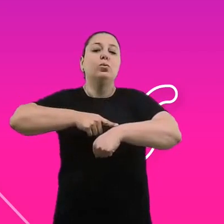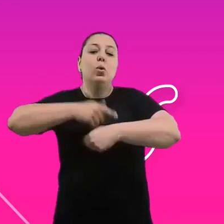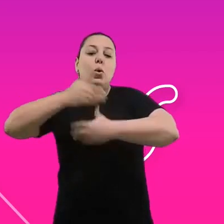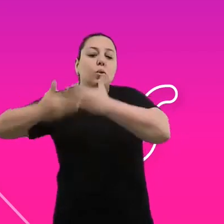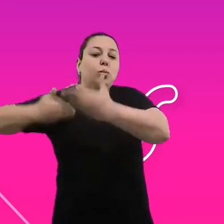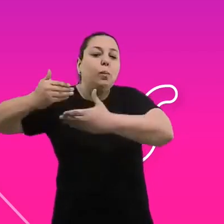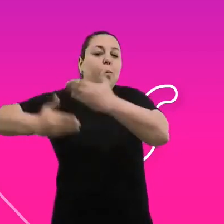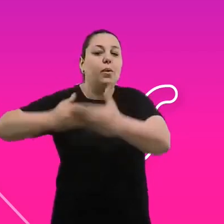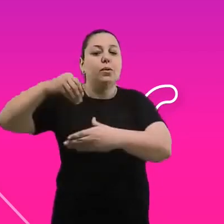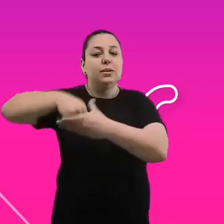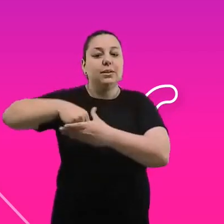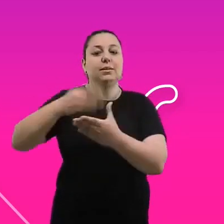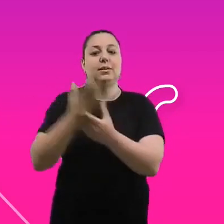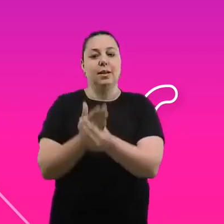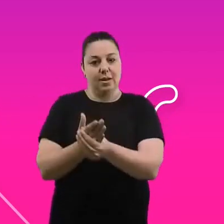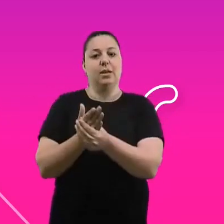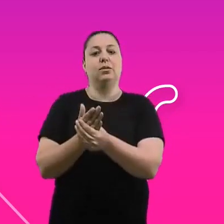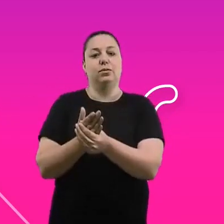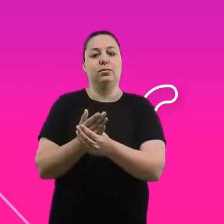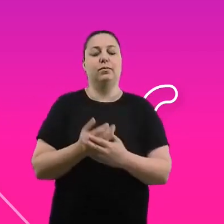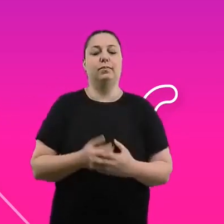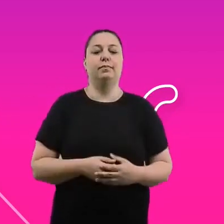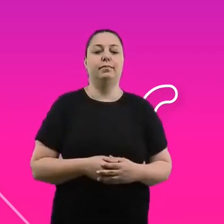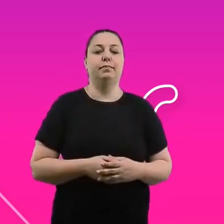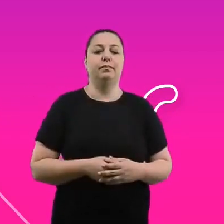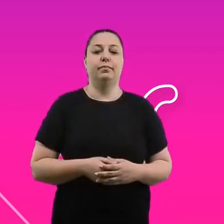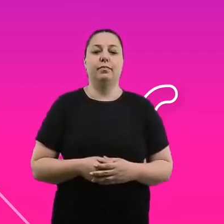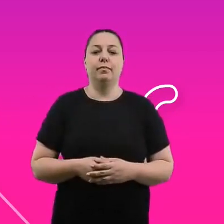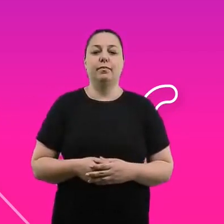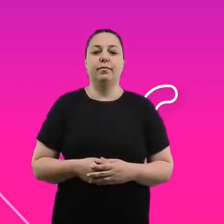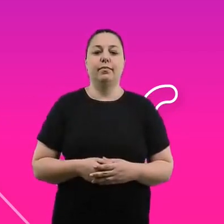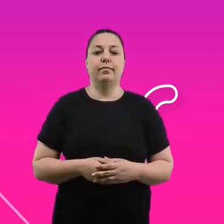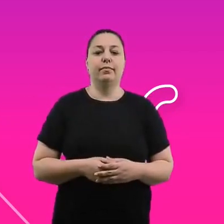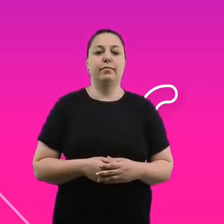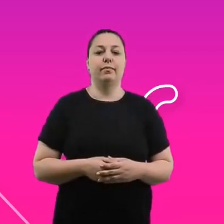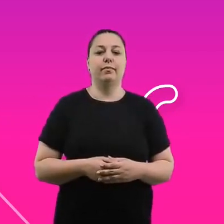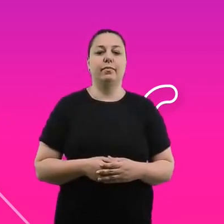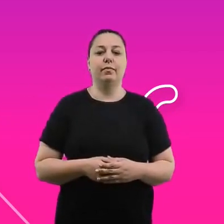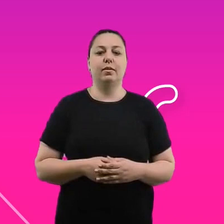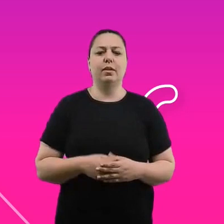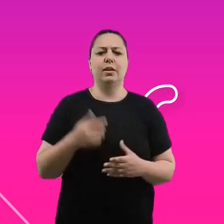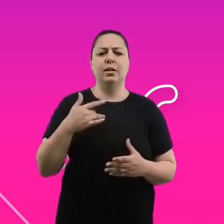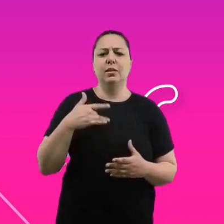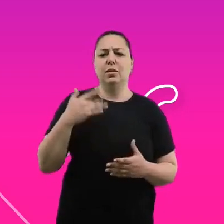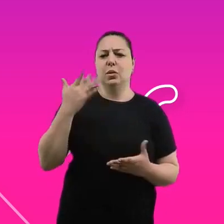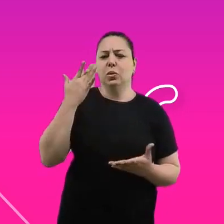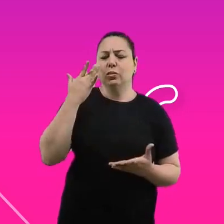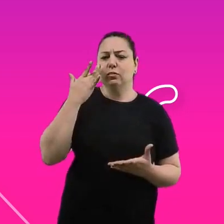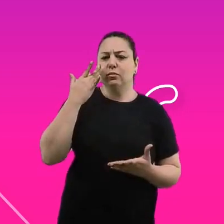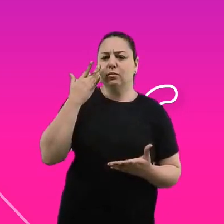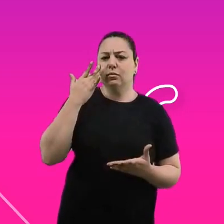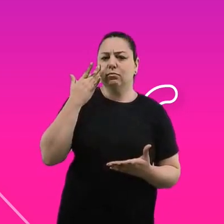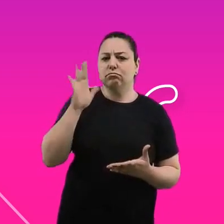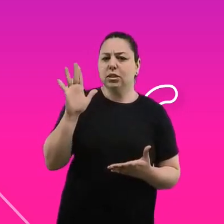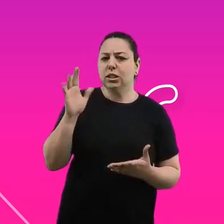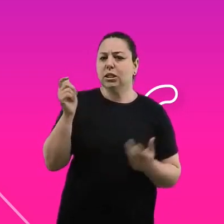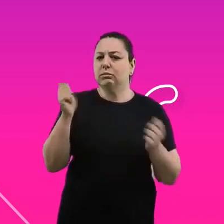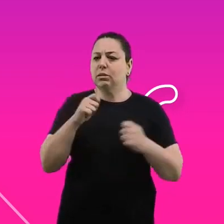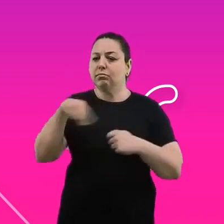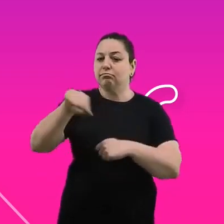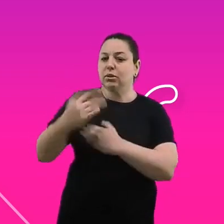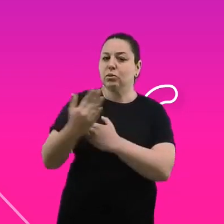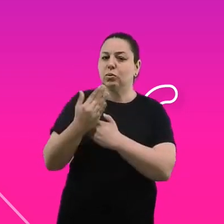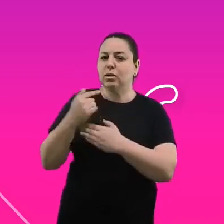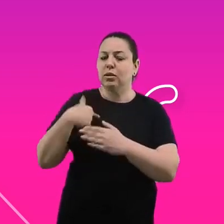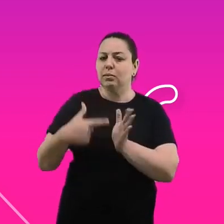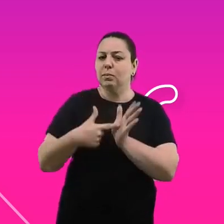entrave. Eu não sei se... o pessoal da produção agora vou conseguir compartilhar a minha apresentação,